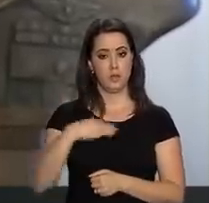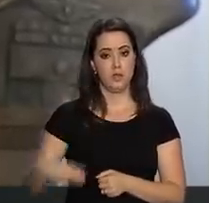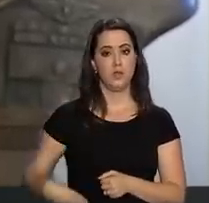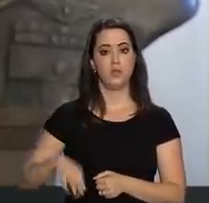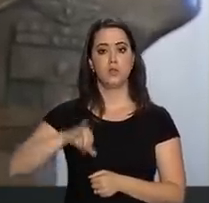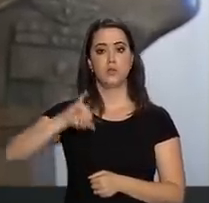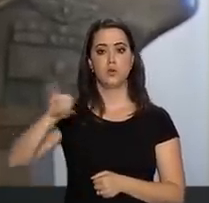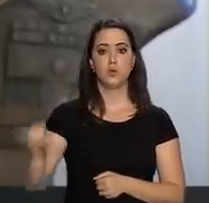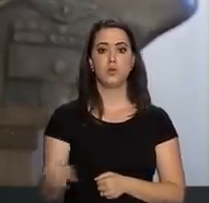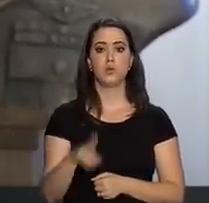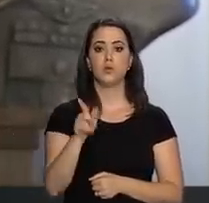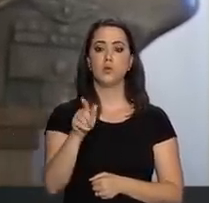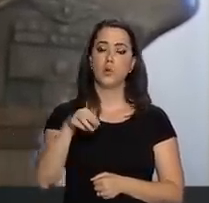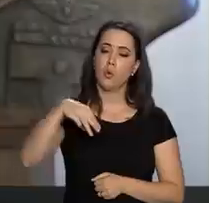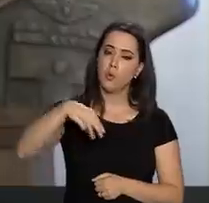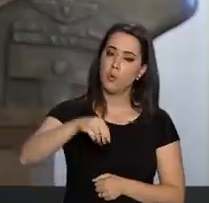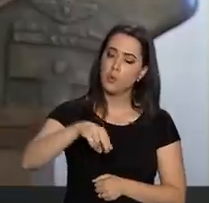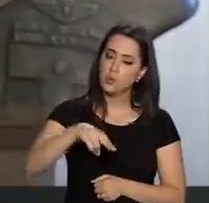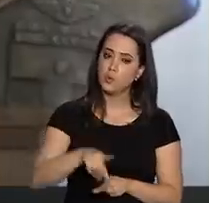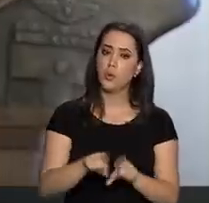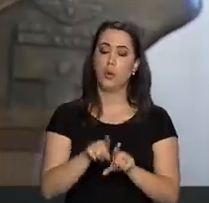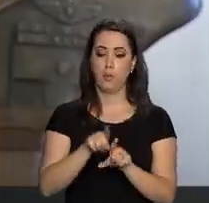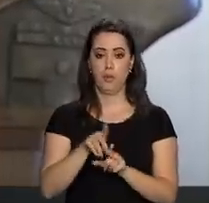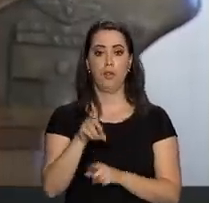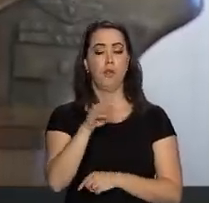Jungmann, tenente brigadeiro do ar